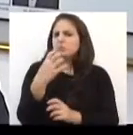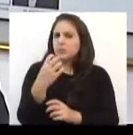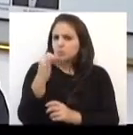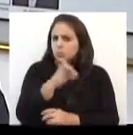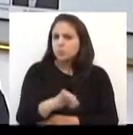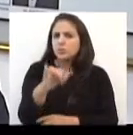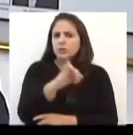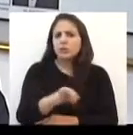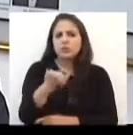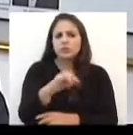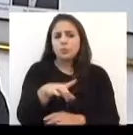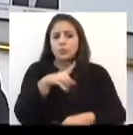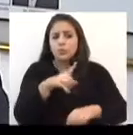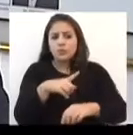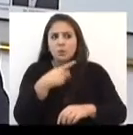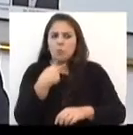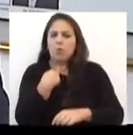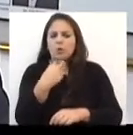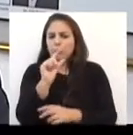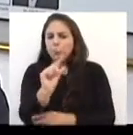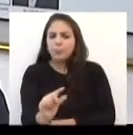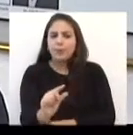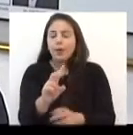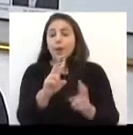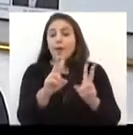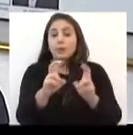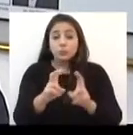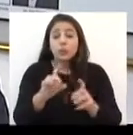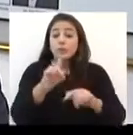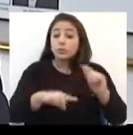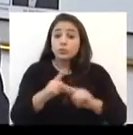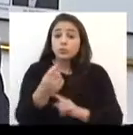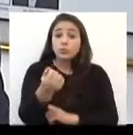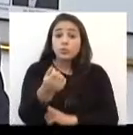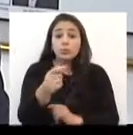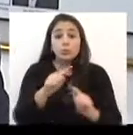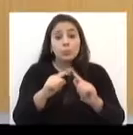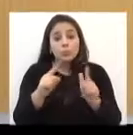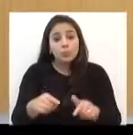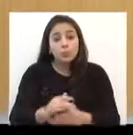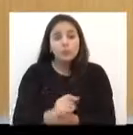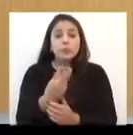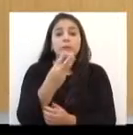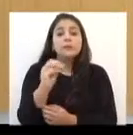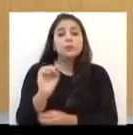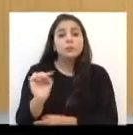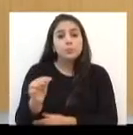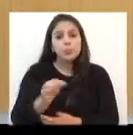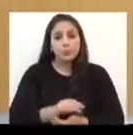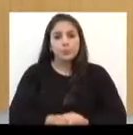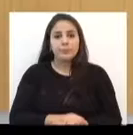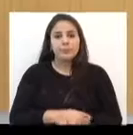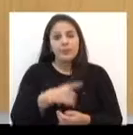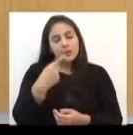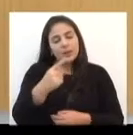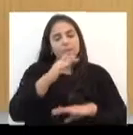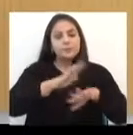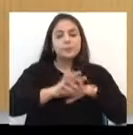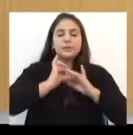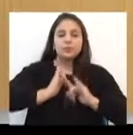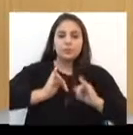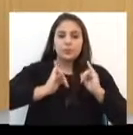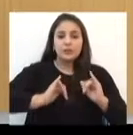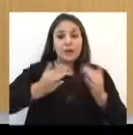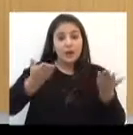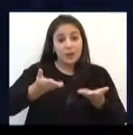gente não quer minimizar o assunto na grama, mas é recurso público, é 300 mil que foi investido. Estas e outras informações a